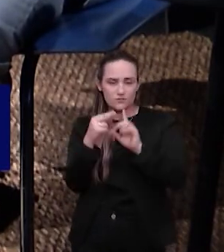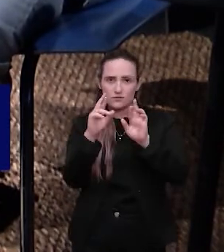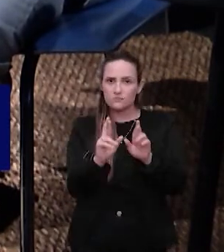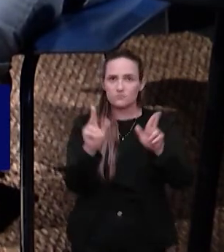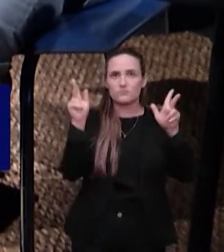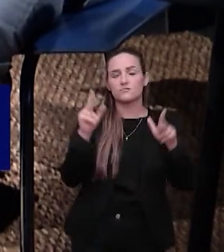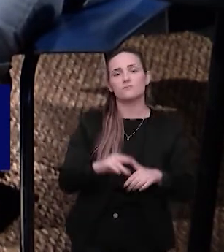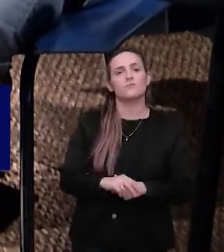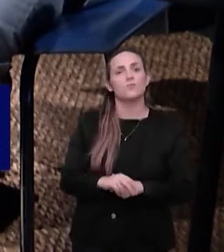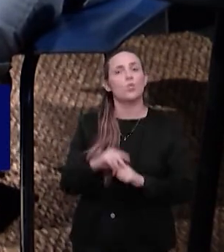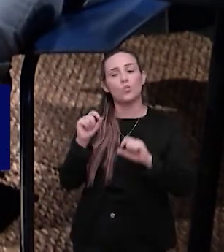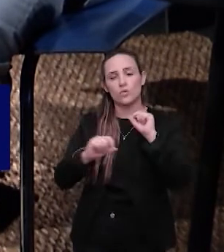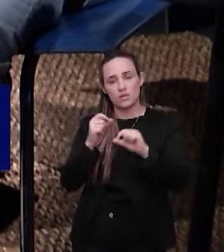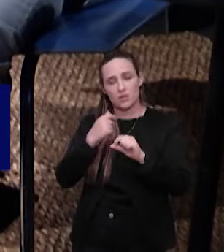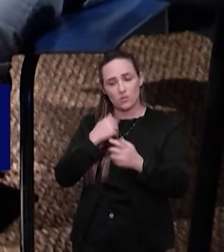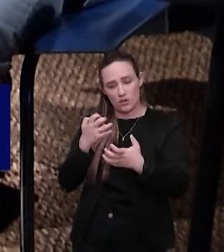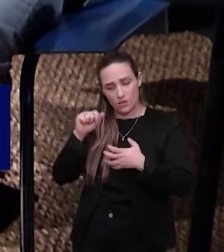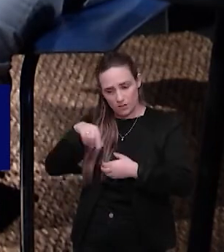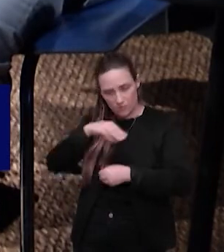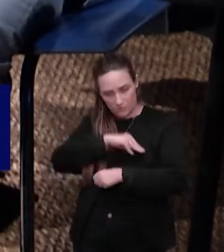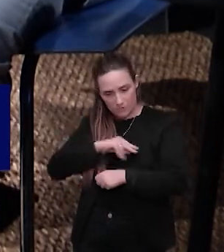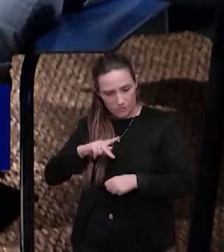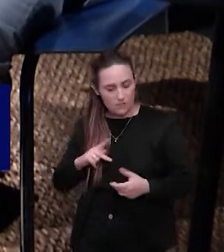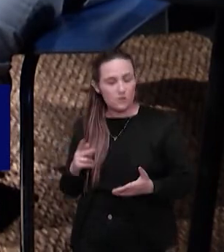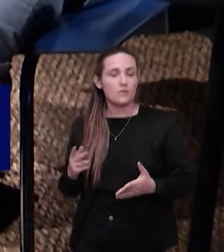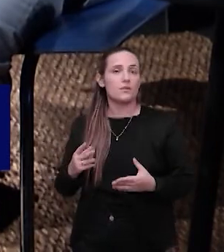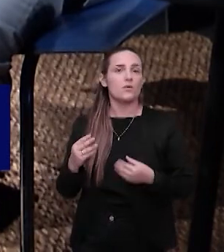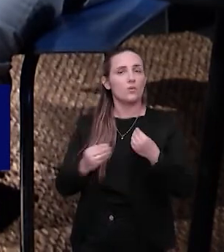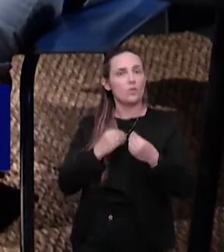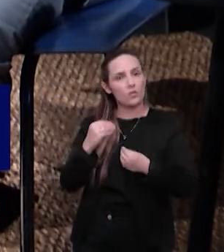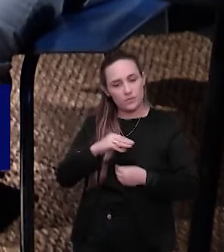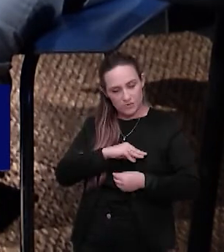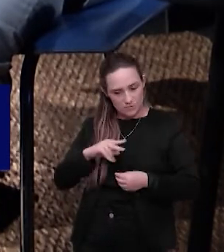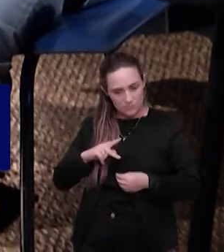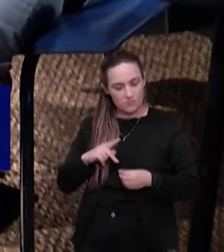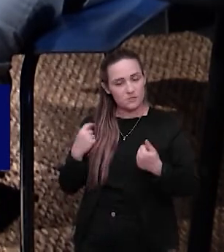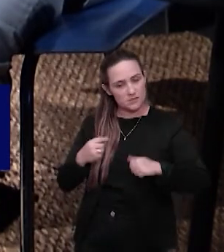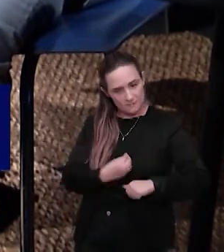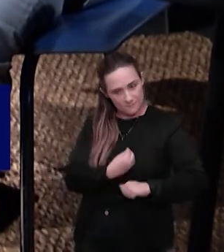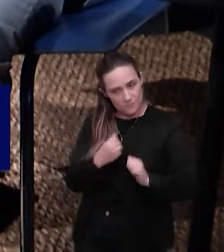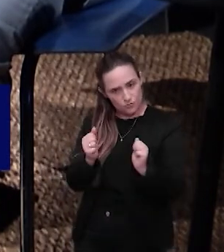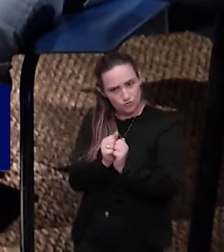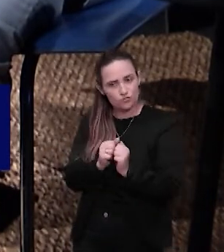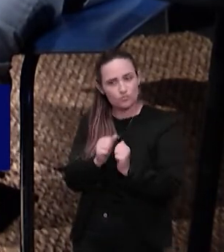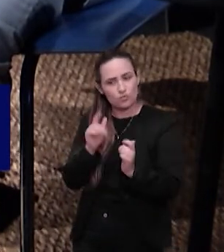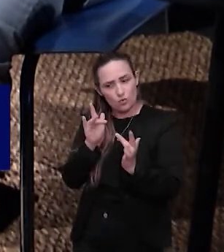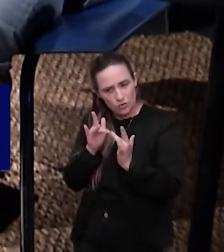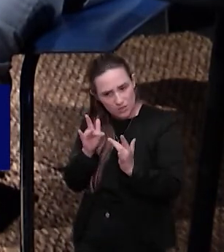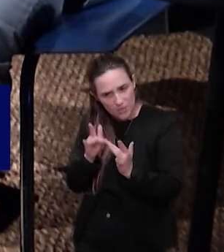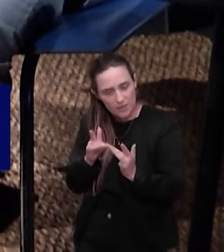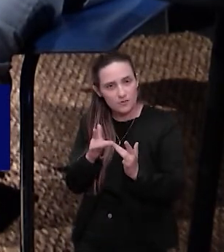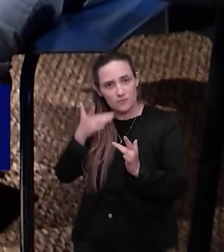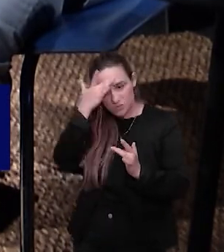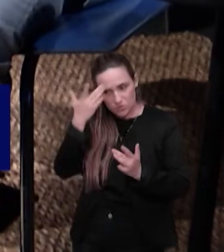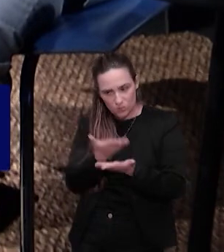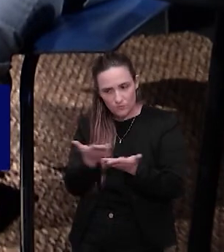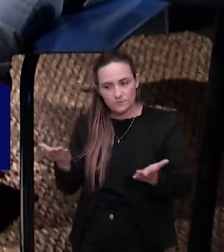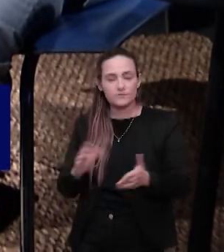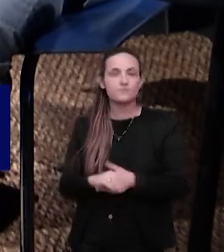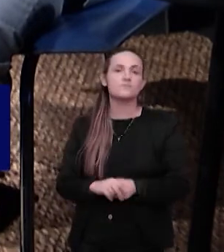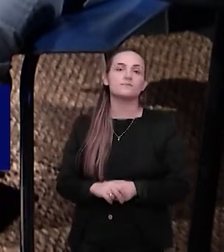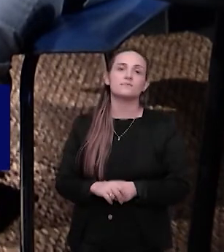do Ministério Público, como o Ministério Público, de fato, tem que estar presente na vida das pessoas. Eu acho que essa oxigenação de